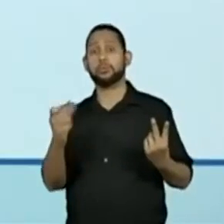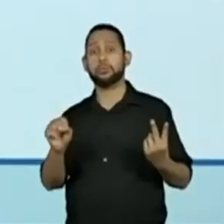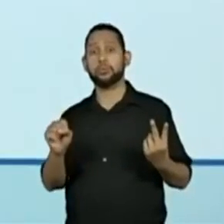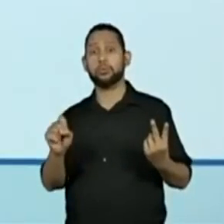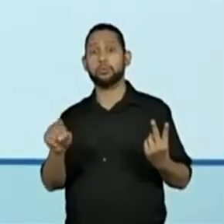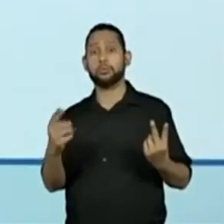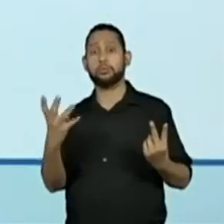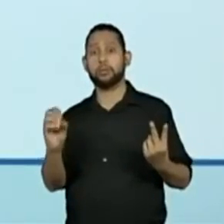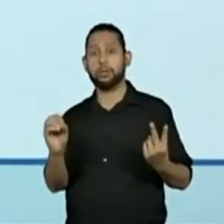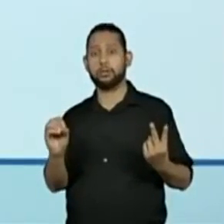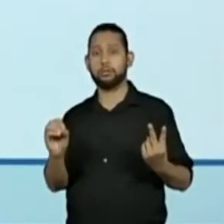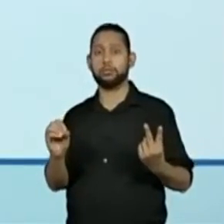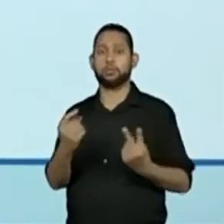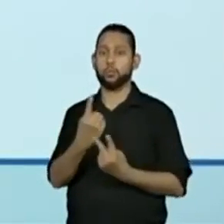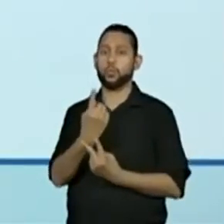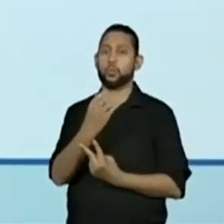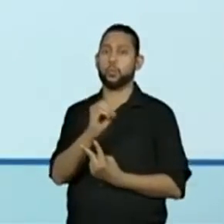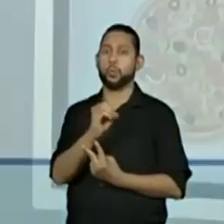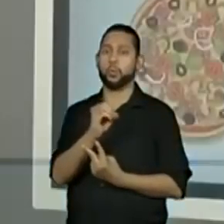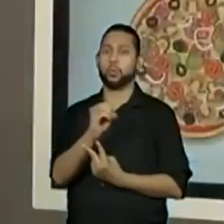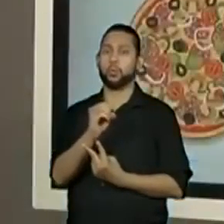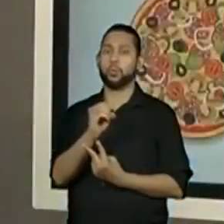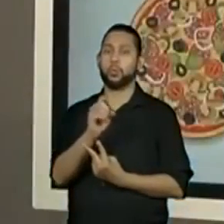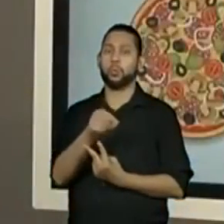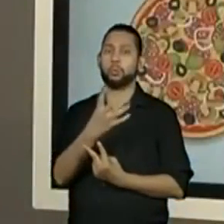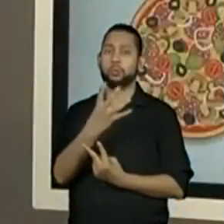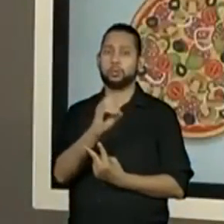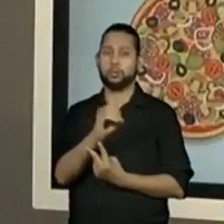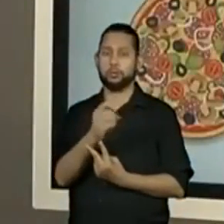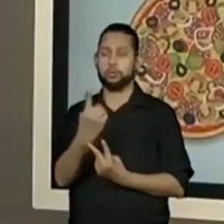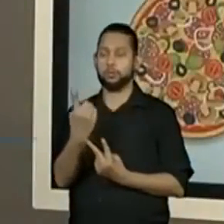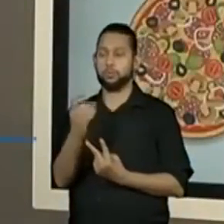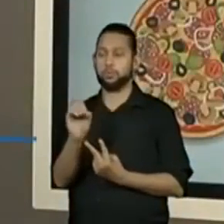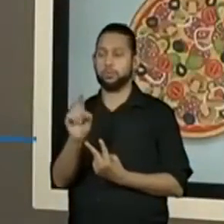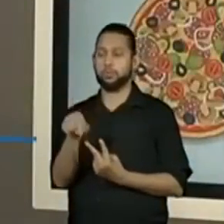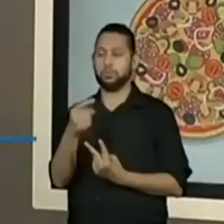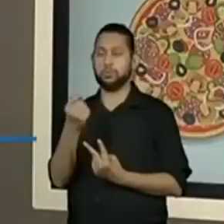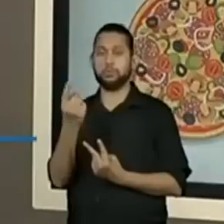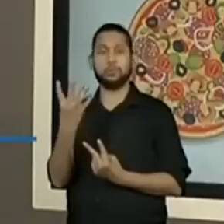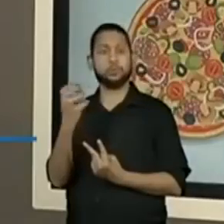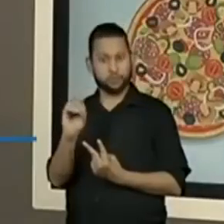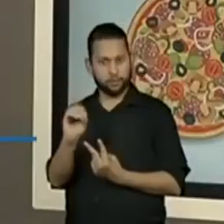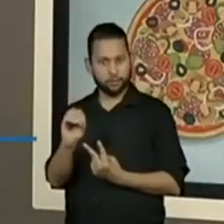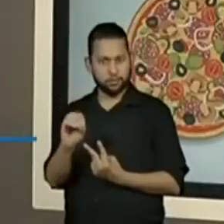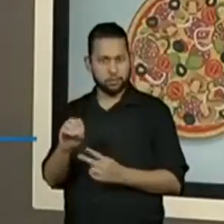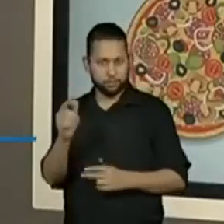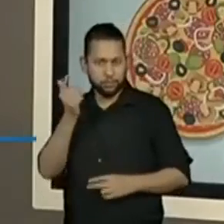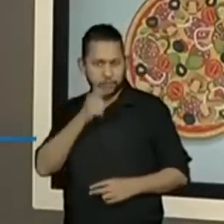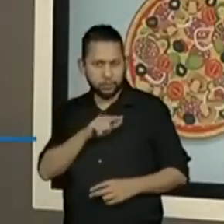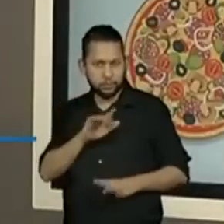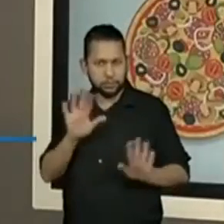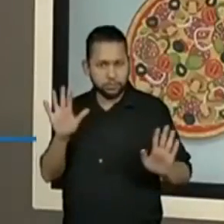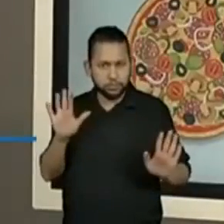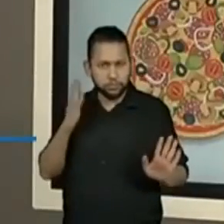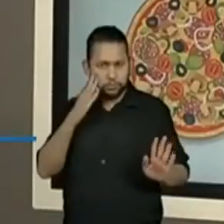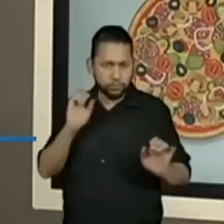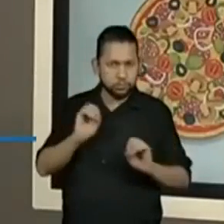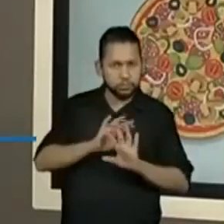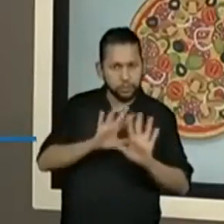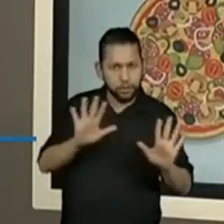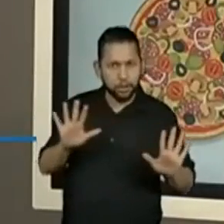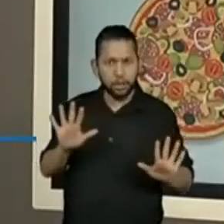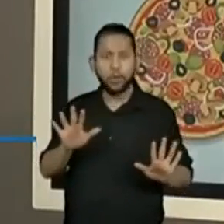pessoal a pro tá indo bem devagarinho pra gente conseguir aí chegar lá no final todo mundo junto